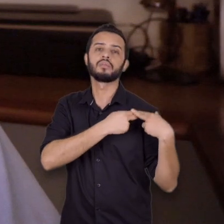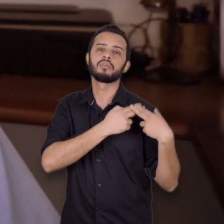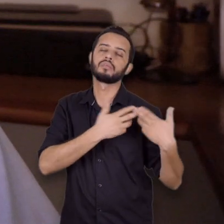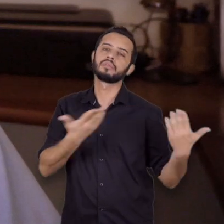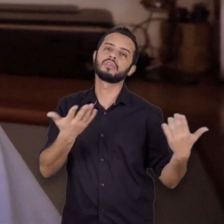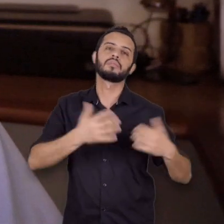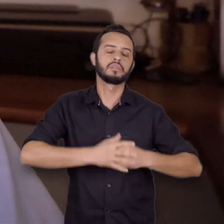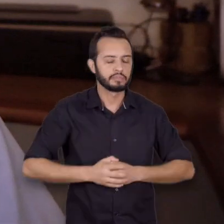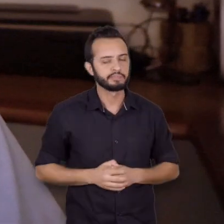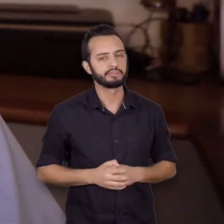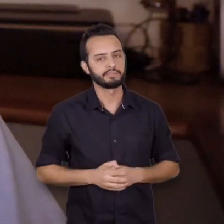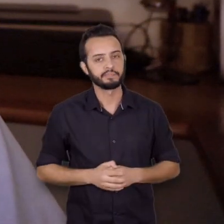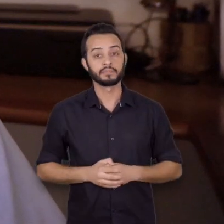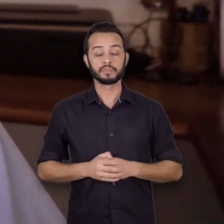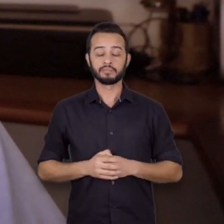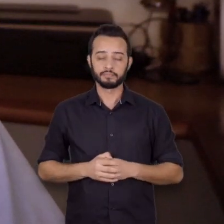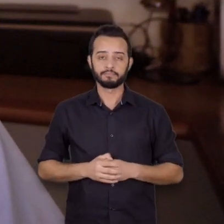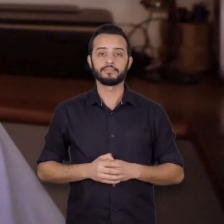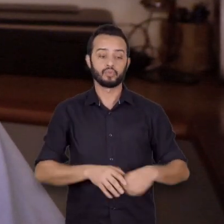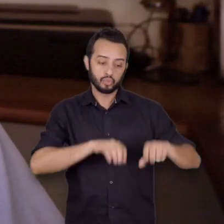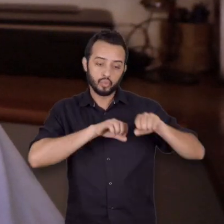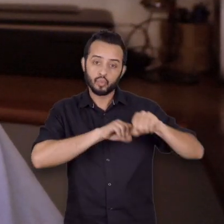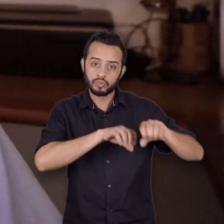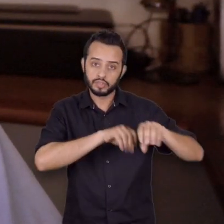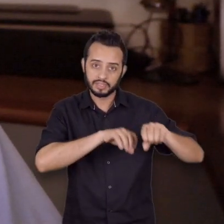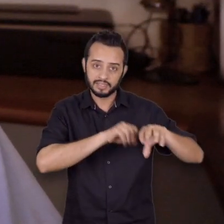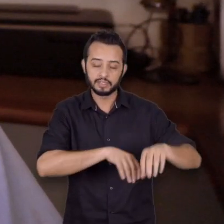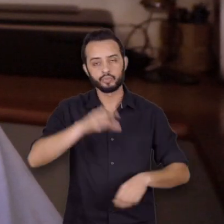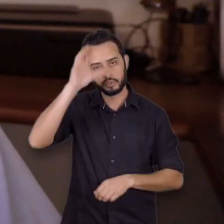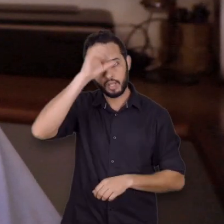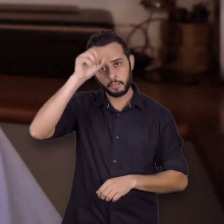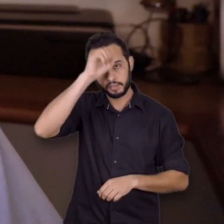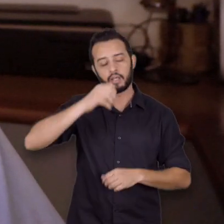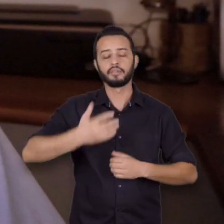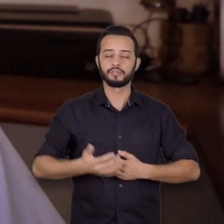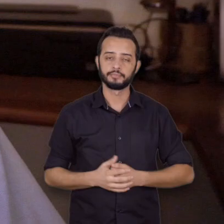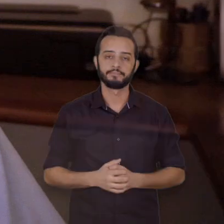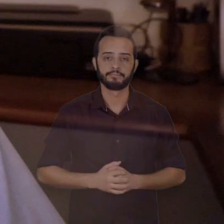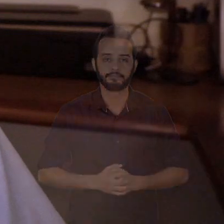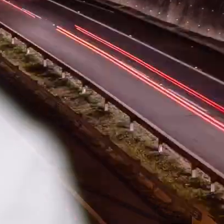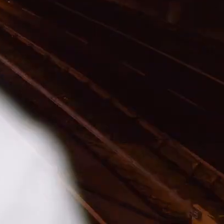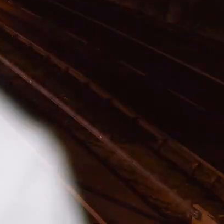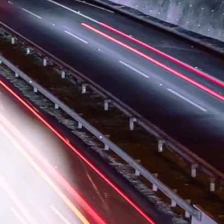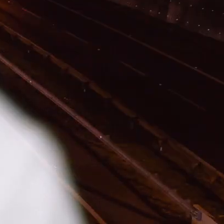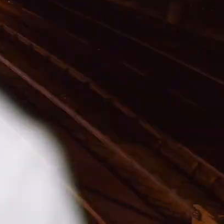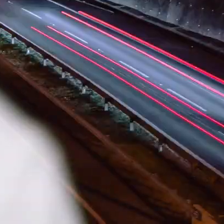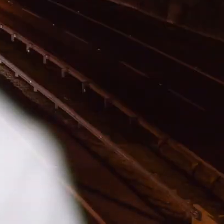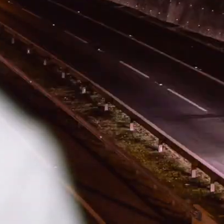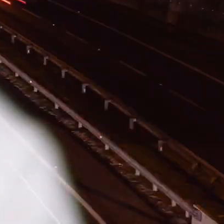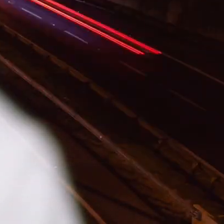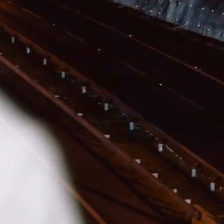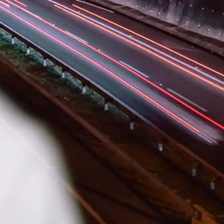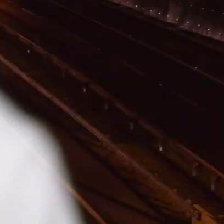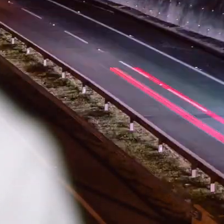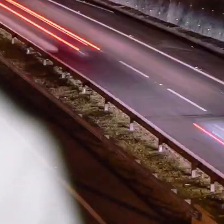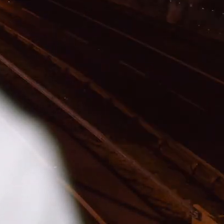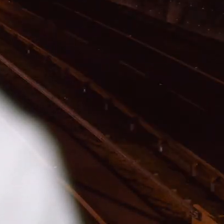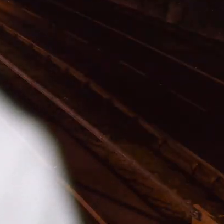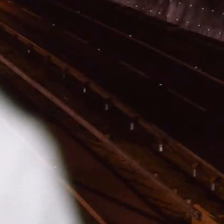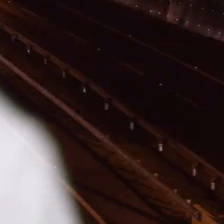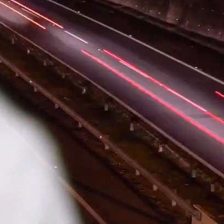qual é a sua função, né, nesse processo de ensino e de aprendizagem.